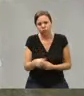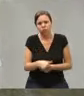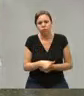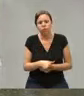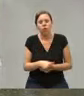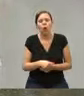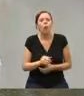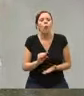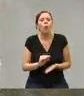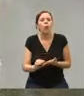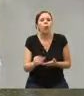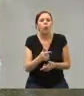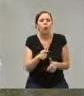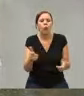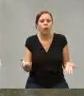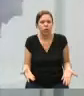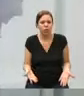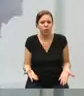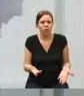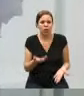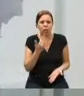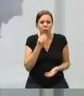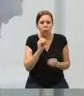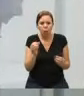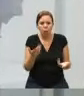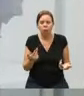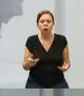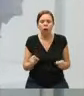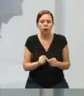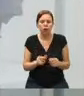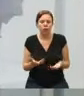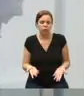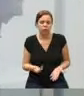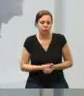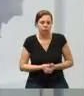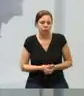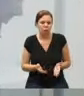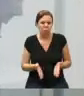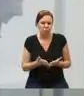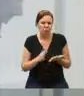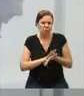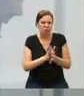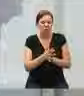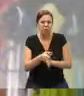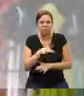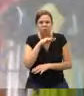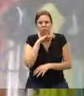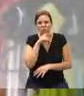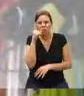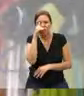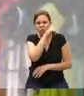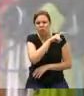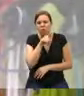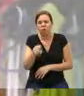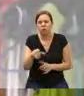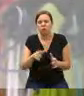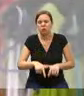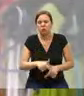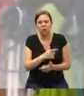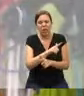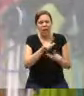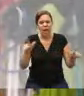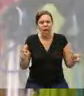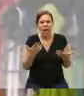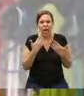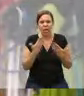um recurso quase inexistente que eles têm, né? A gente fala de pobreza, mas ali é miséria extrema, é isso? Exatamente, é miséria